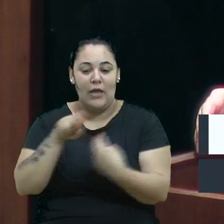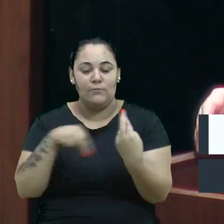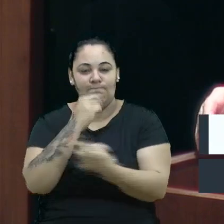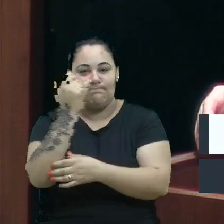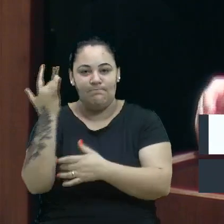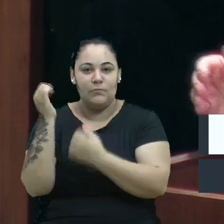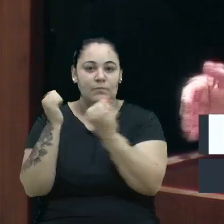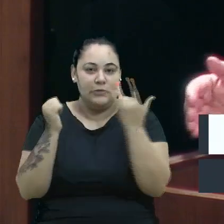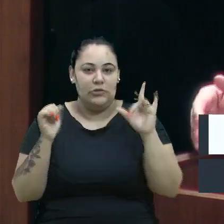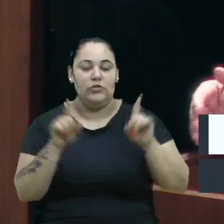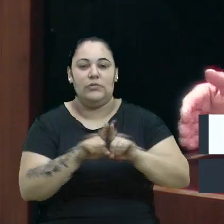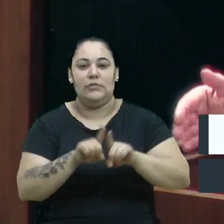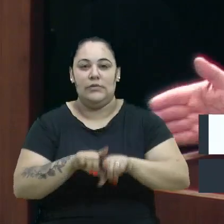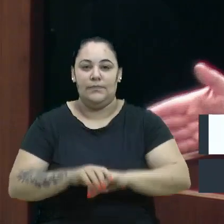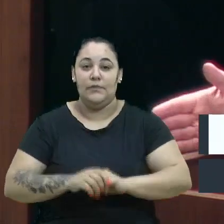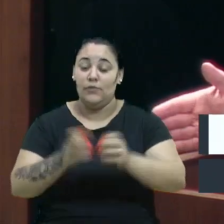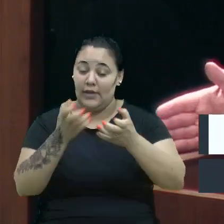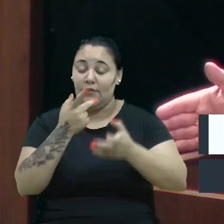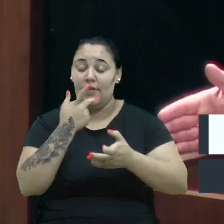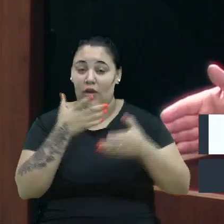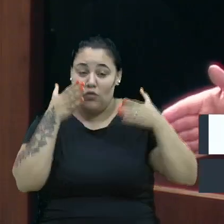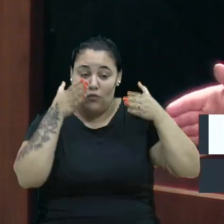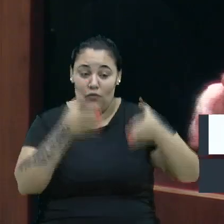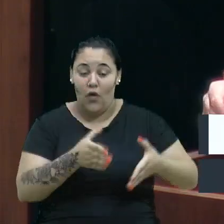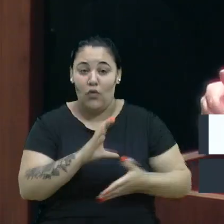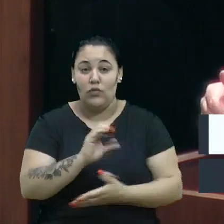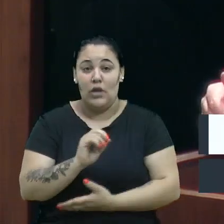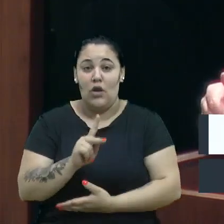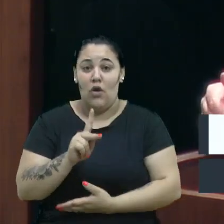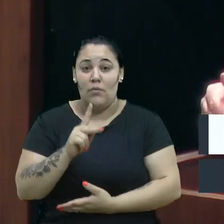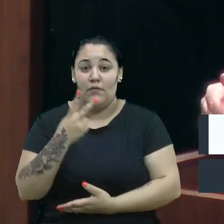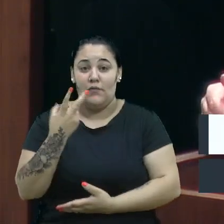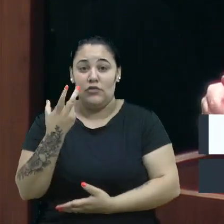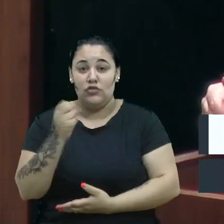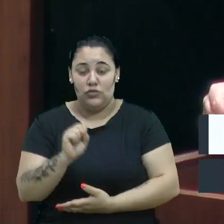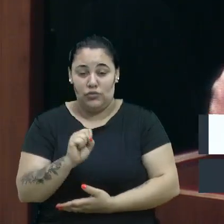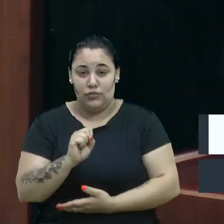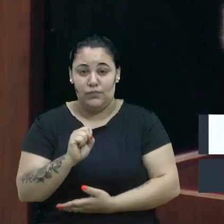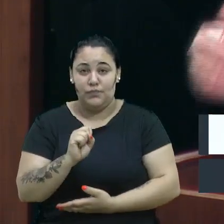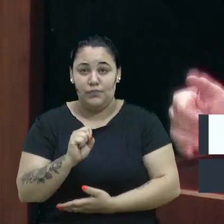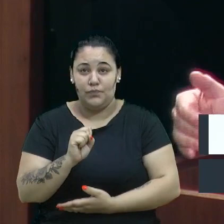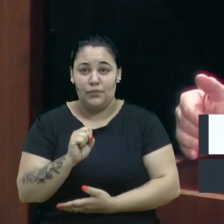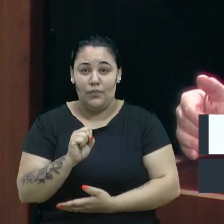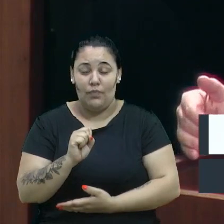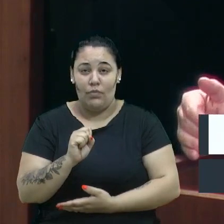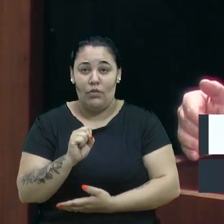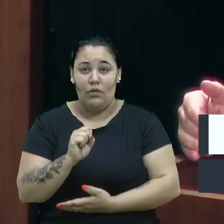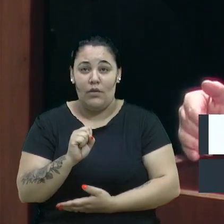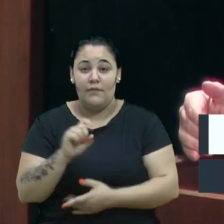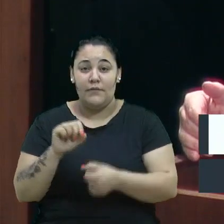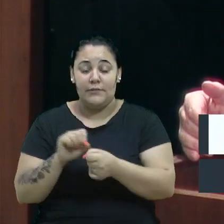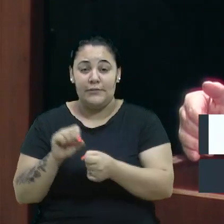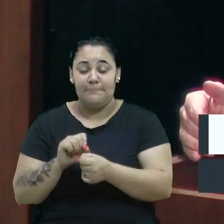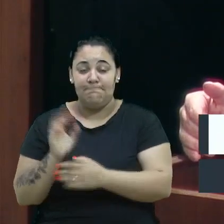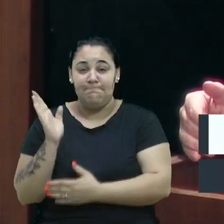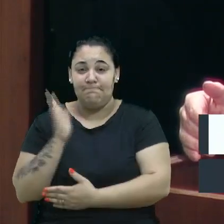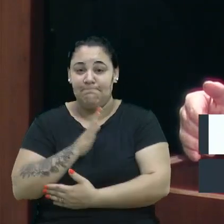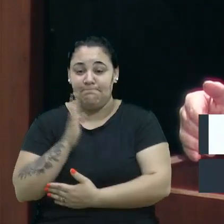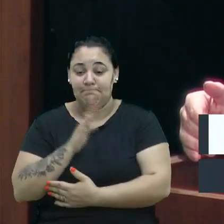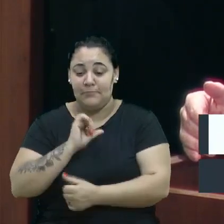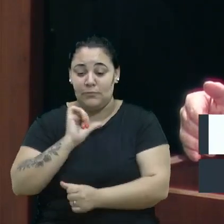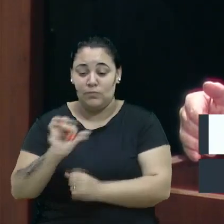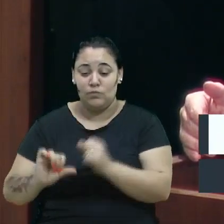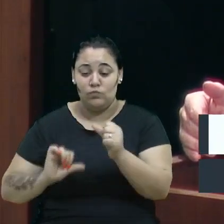Né. Então, dizer que o foco da COP28 é justamente, né, incluir a aceleração da transição